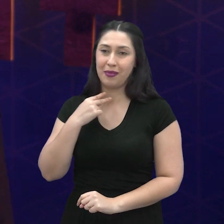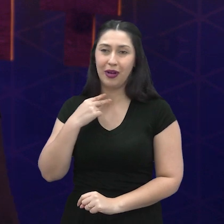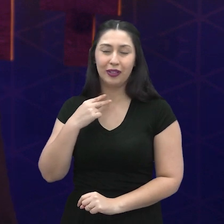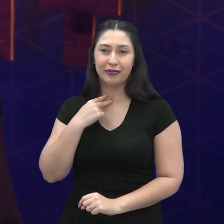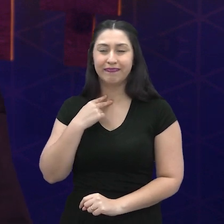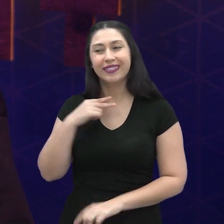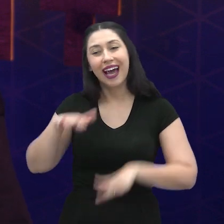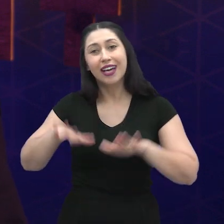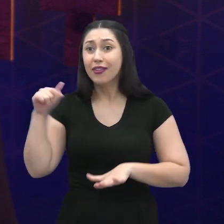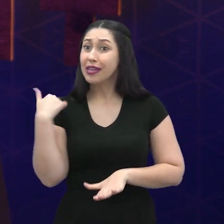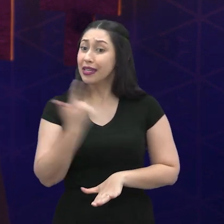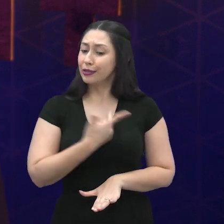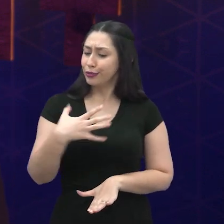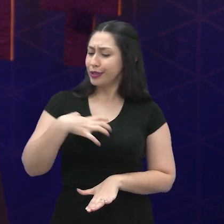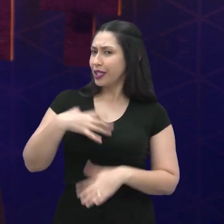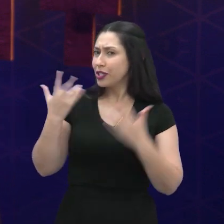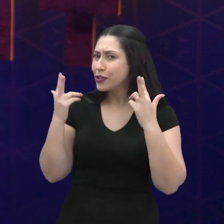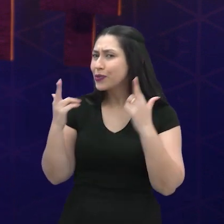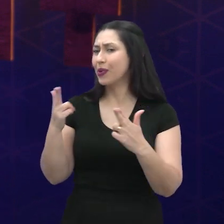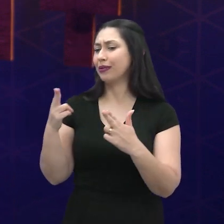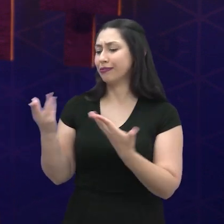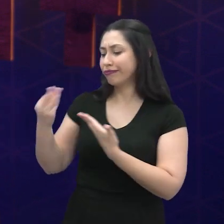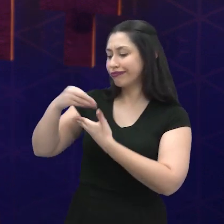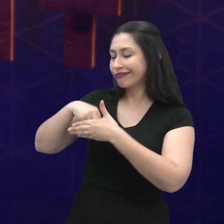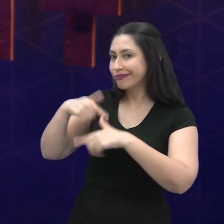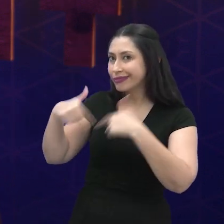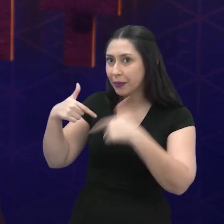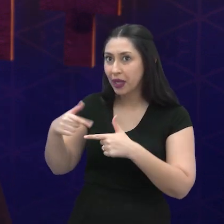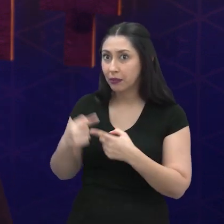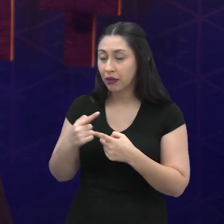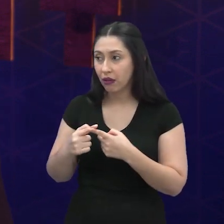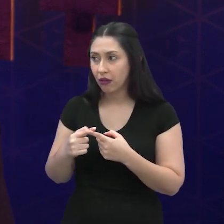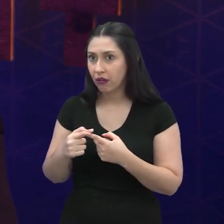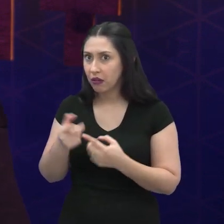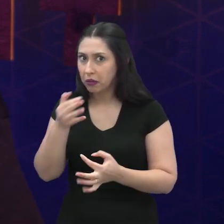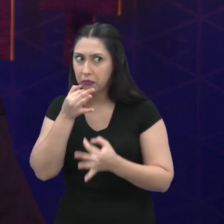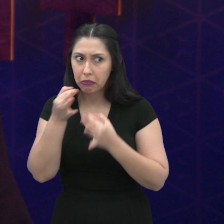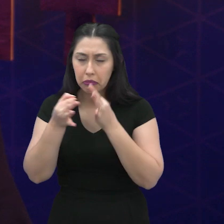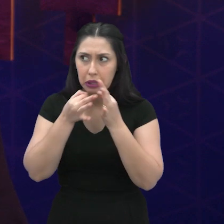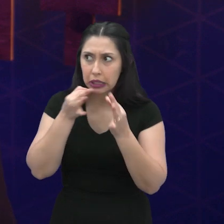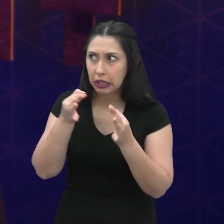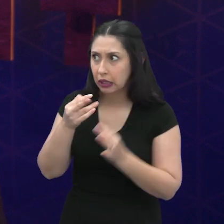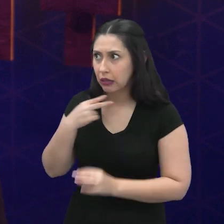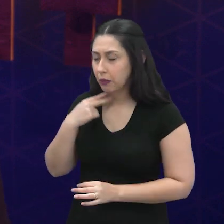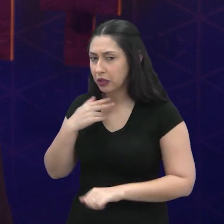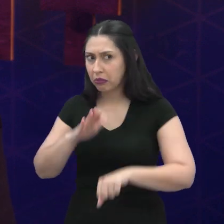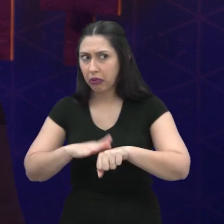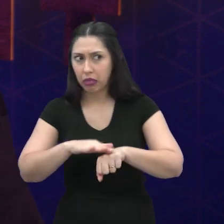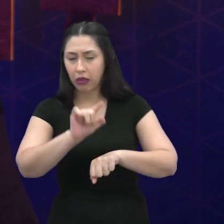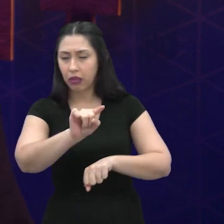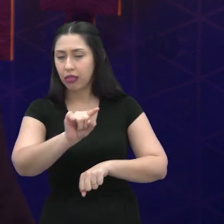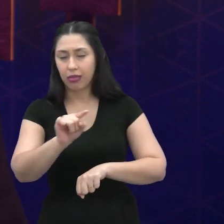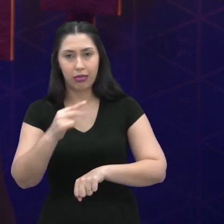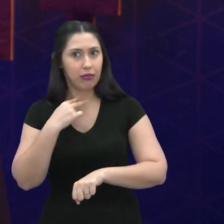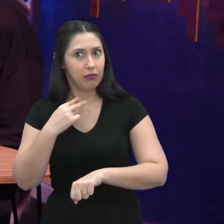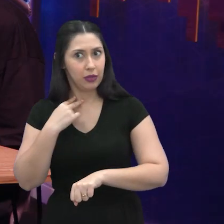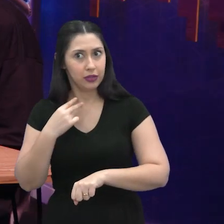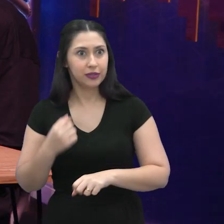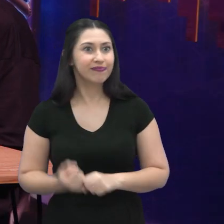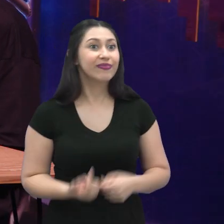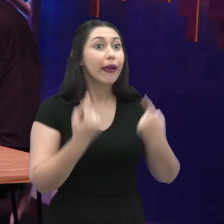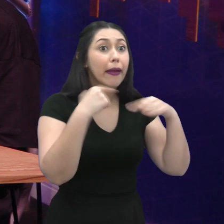dela pede. Às vezes a gente passa por isso também, né? Nos ambientes de trabalho. Não pode falar isso, não pode falar aquilo, não pode fazer isso, não pode fazer